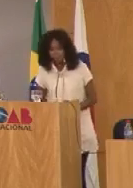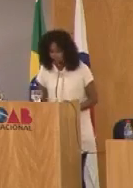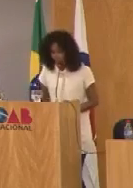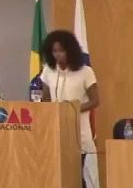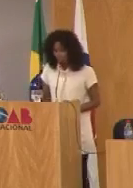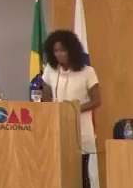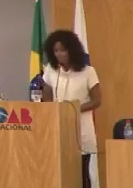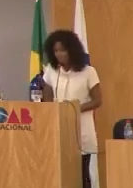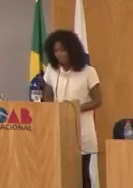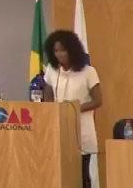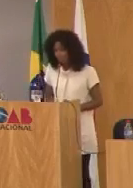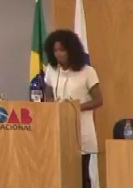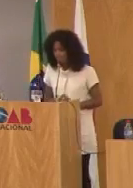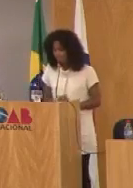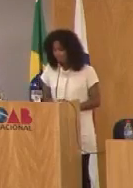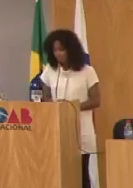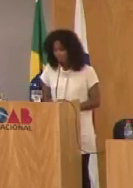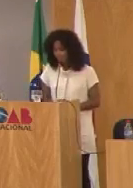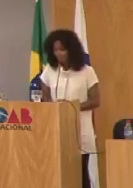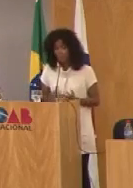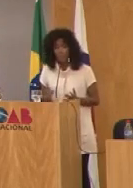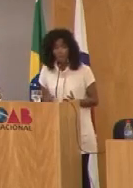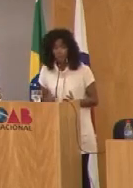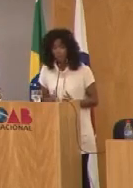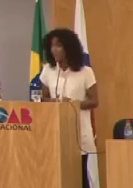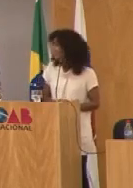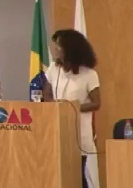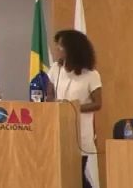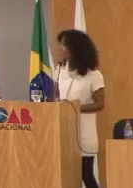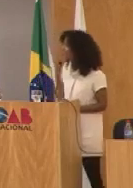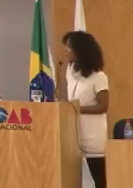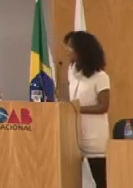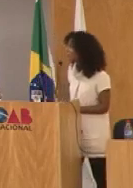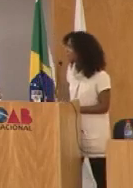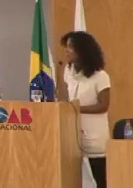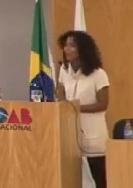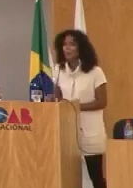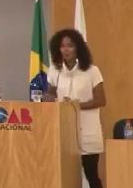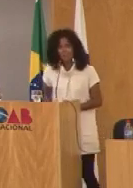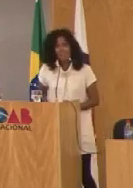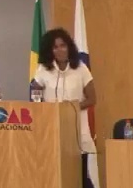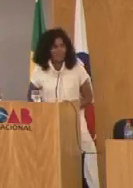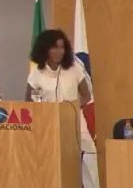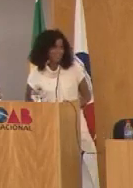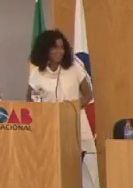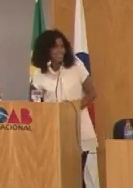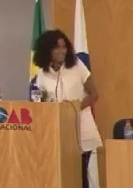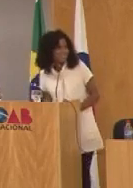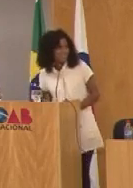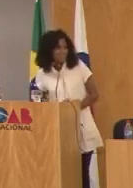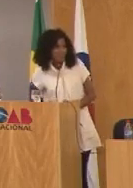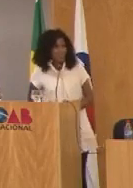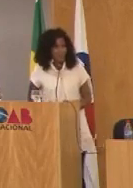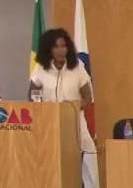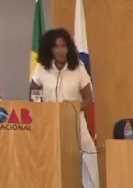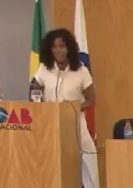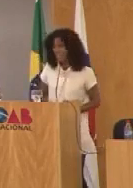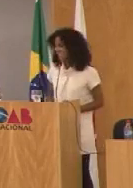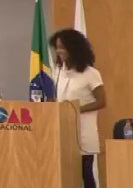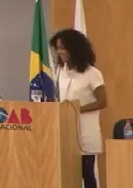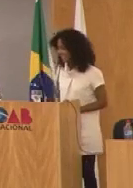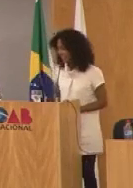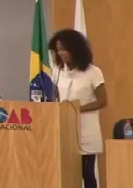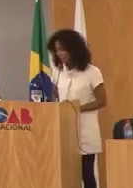E agora, nessa mesa de eu diálogo... Eu também estou nervoso. Tá nervoso também? Claro, evidente. Mas nada. Ué, como não,